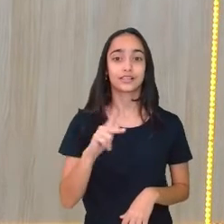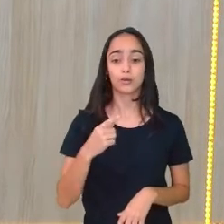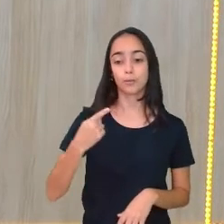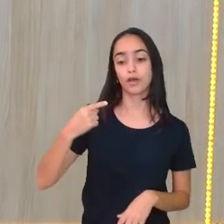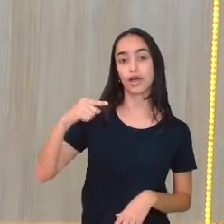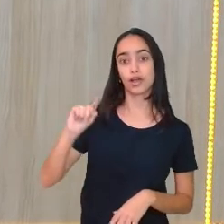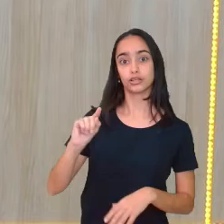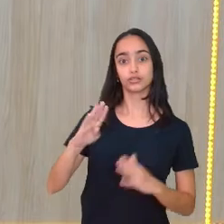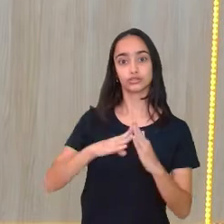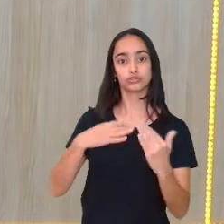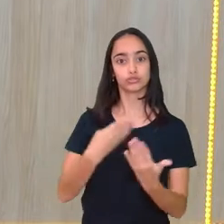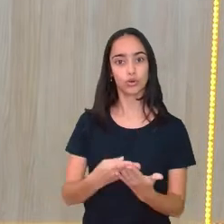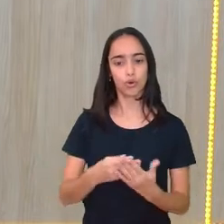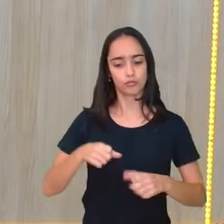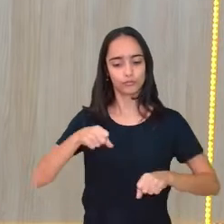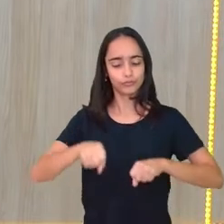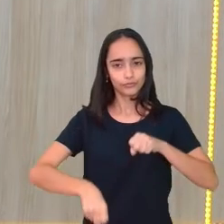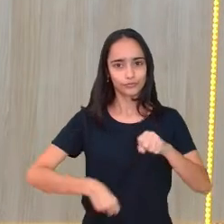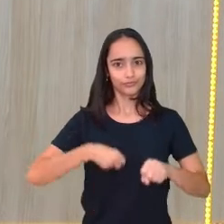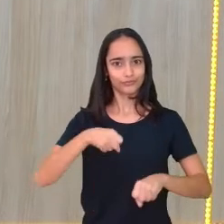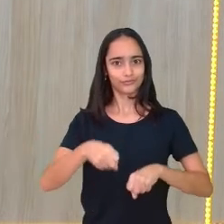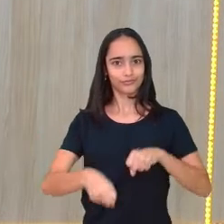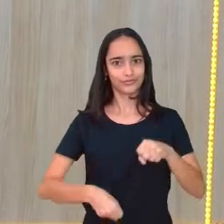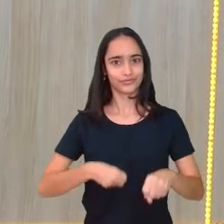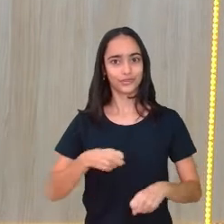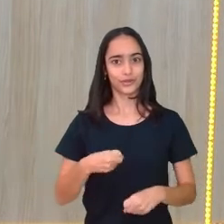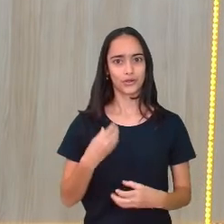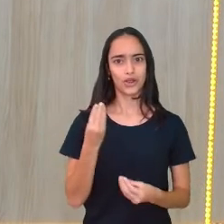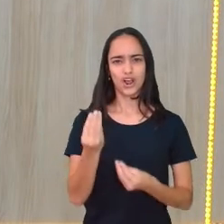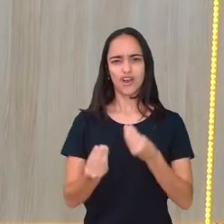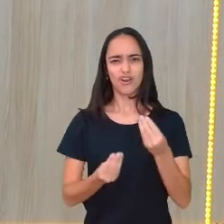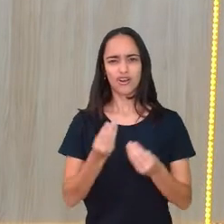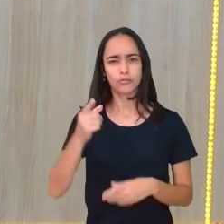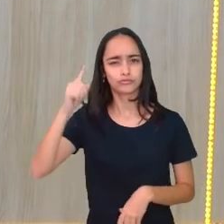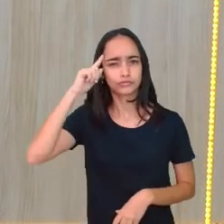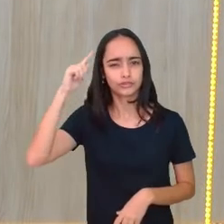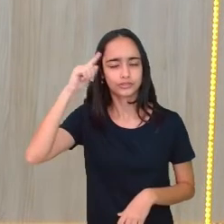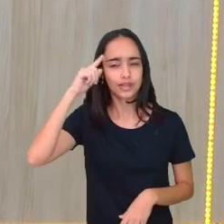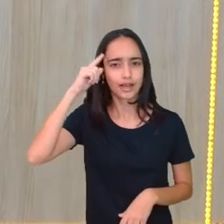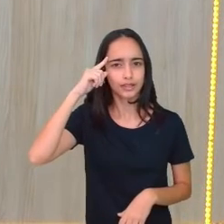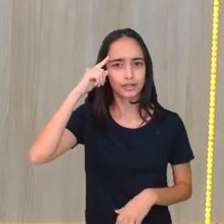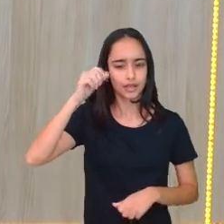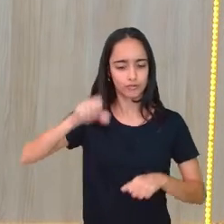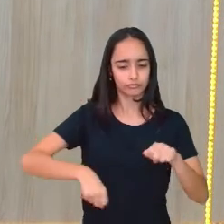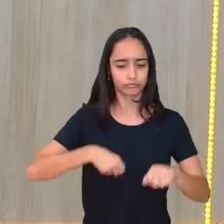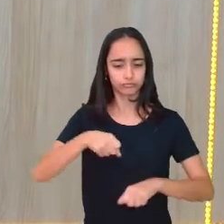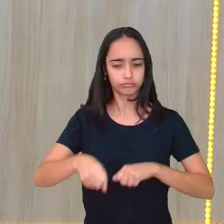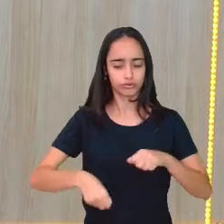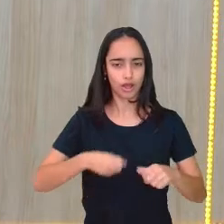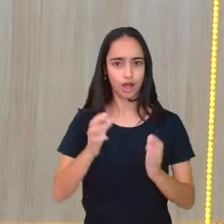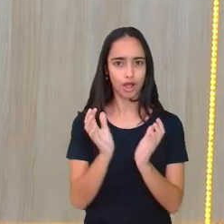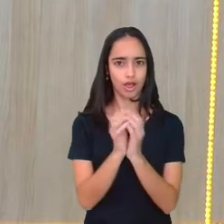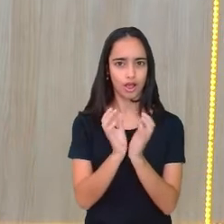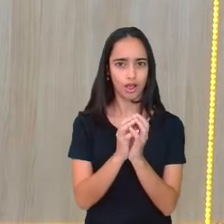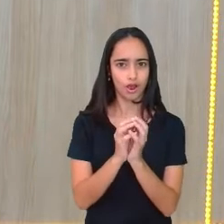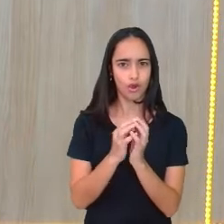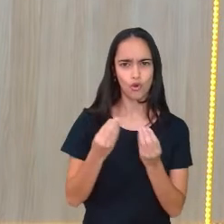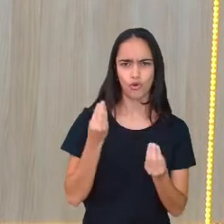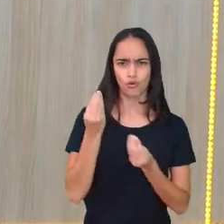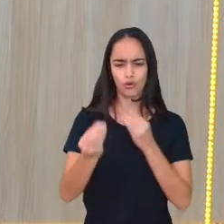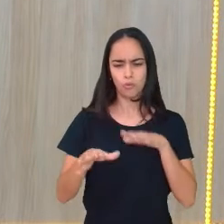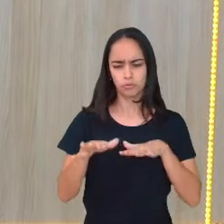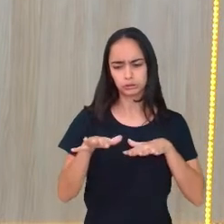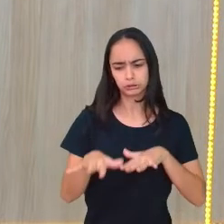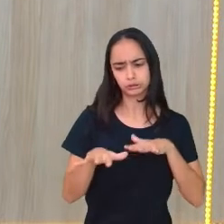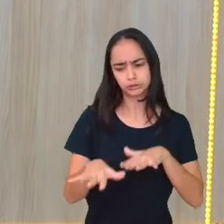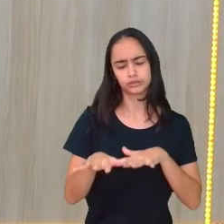de bike. Como é o seu dia a dia andando de bike pelo Recife, né? Como é enfrentar o trânsito, usar as